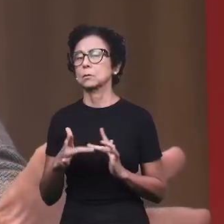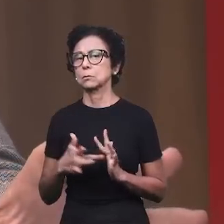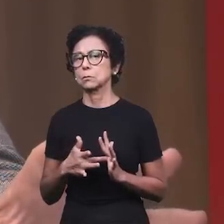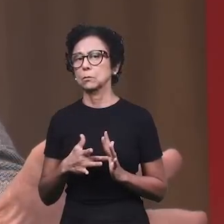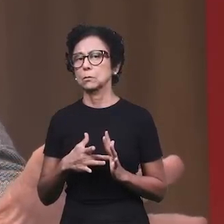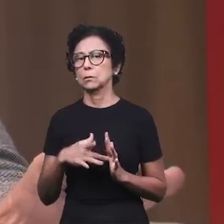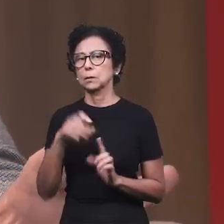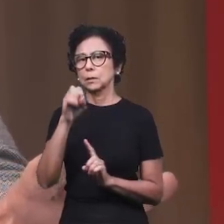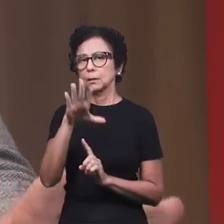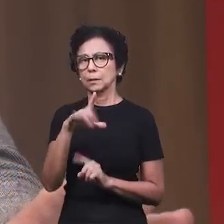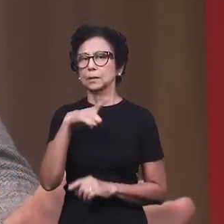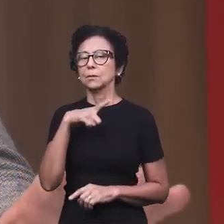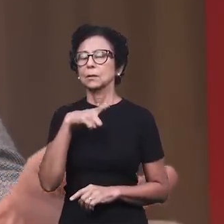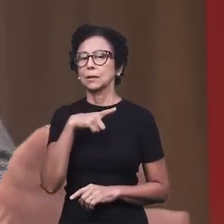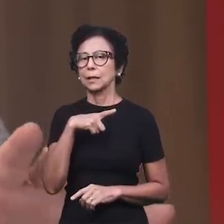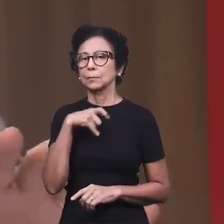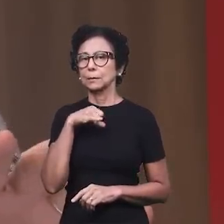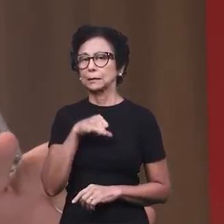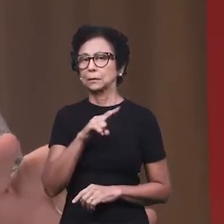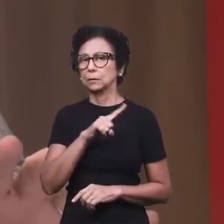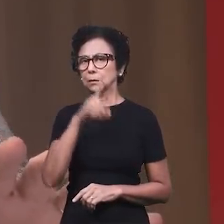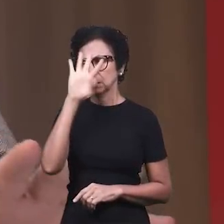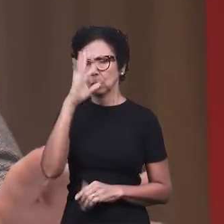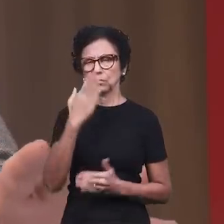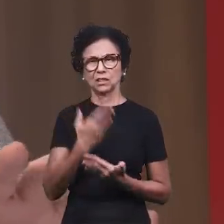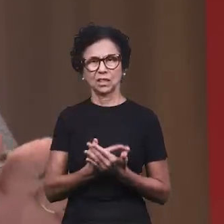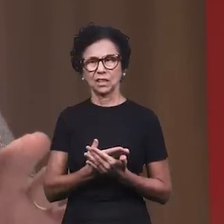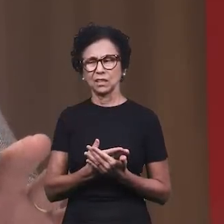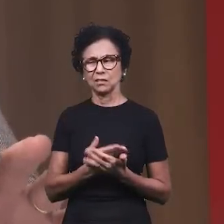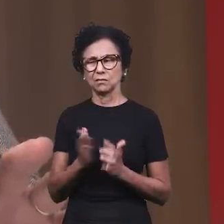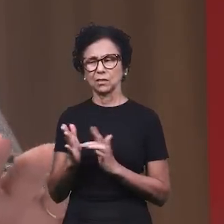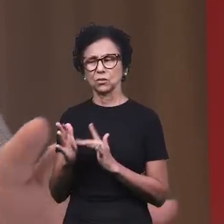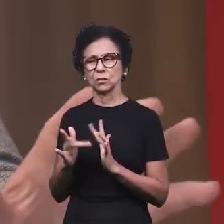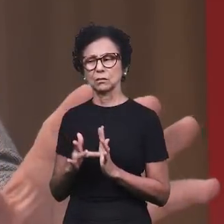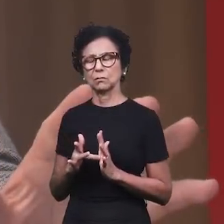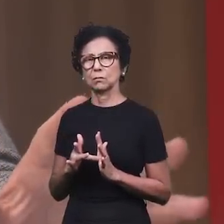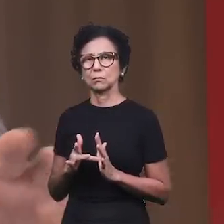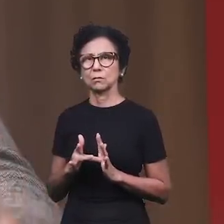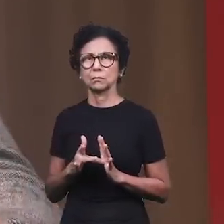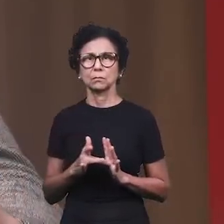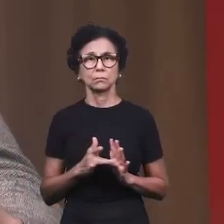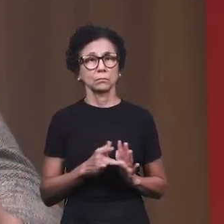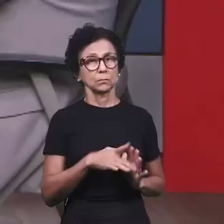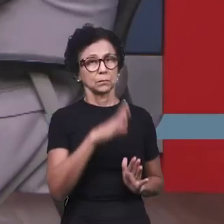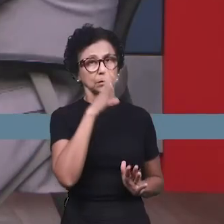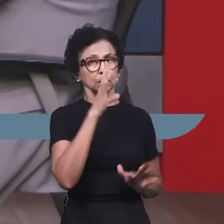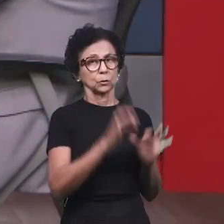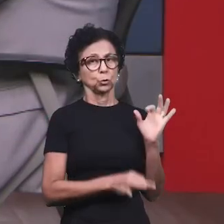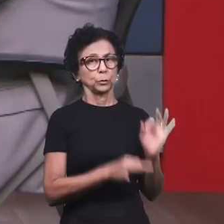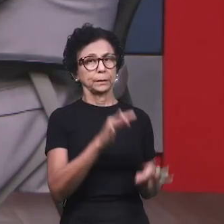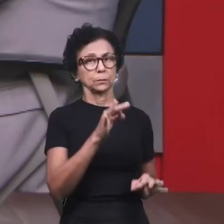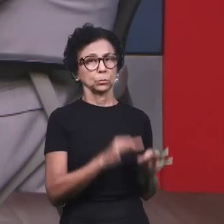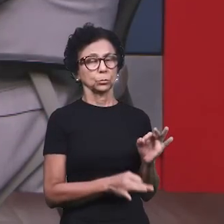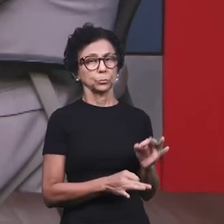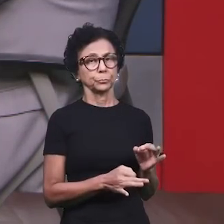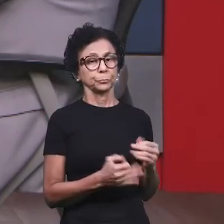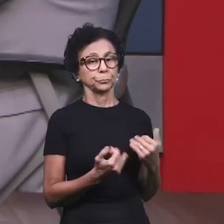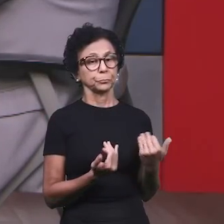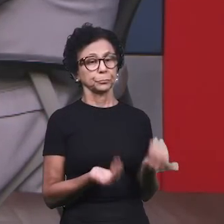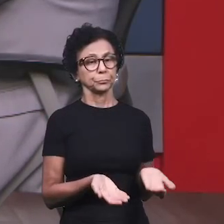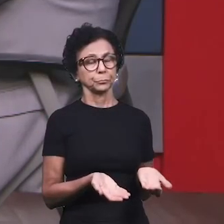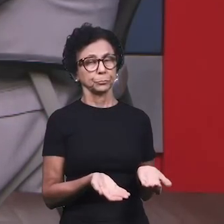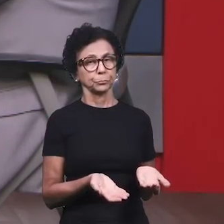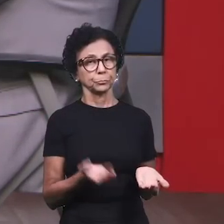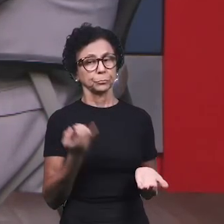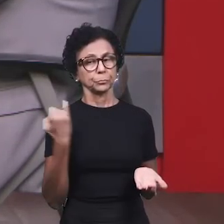tenho a graça. Mas se eu não creio em Jesus, tenho juízo. Por isso a importância de,